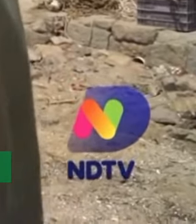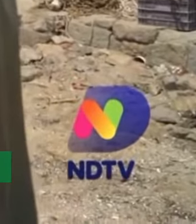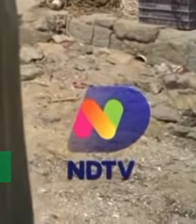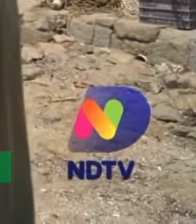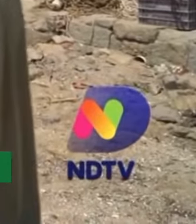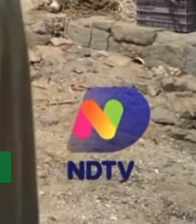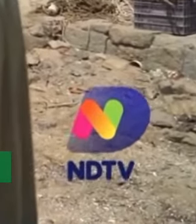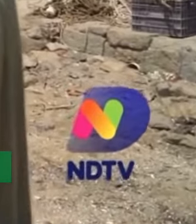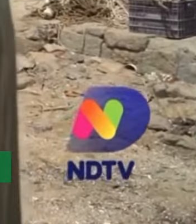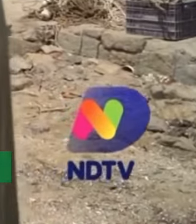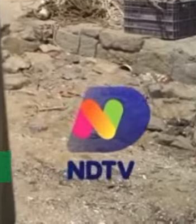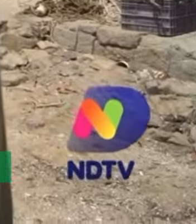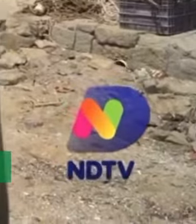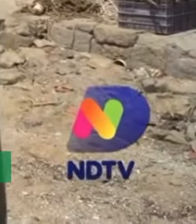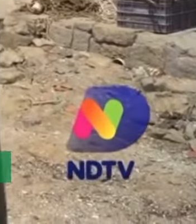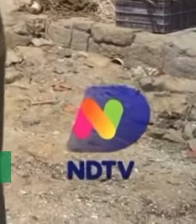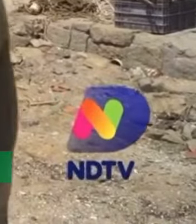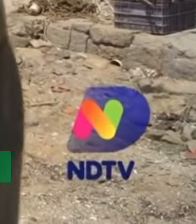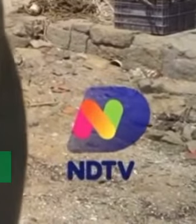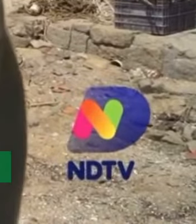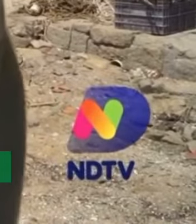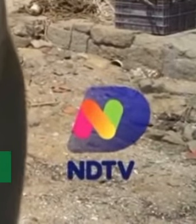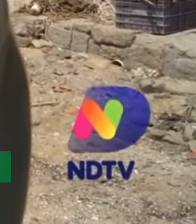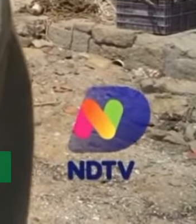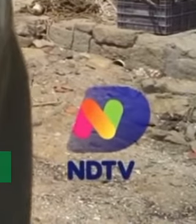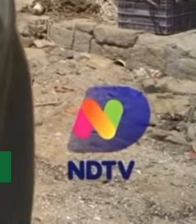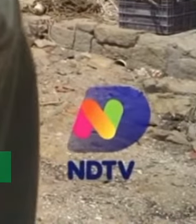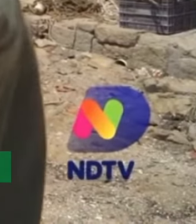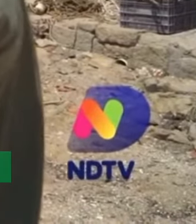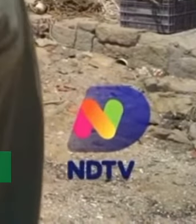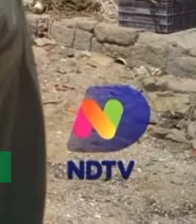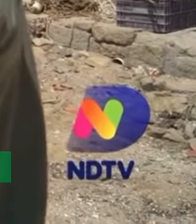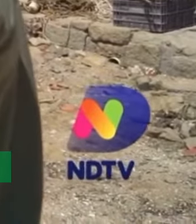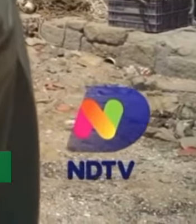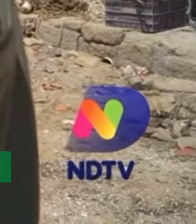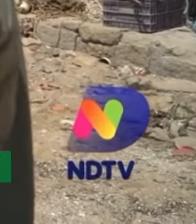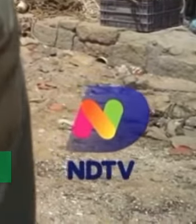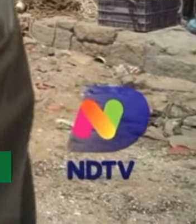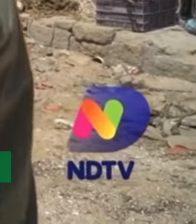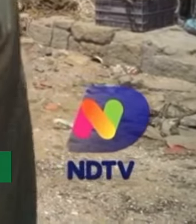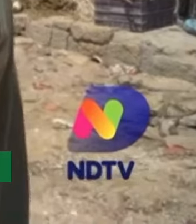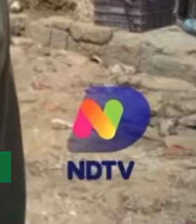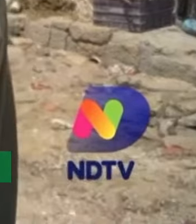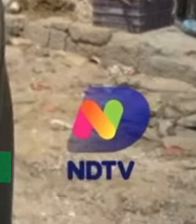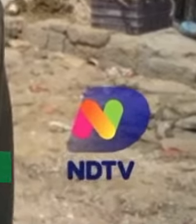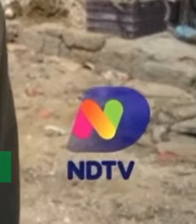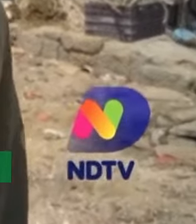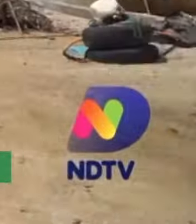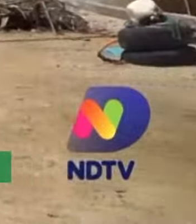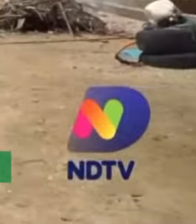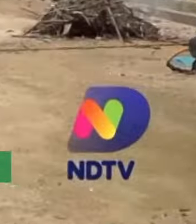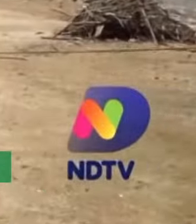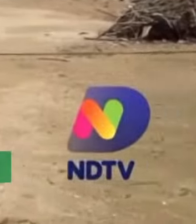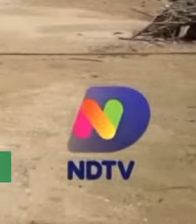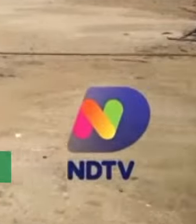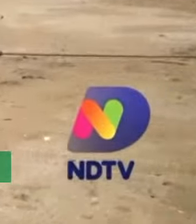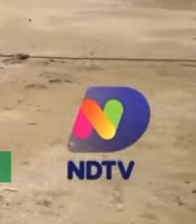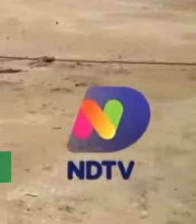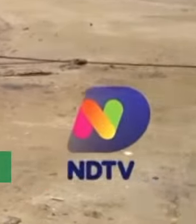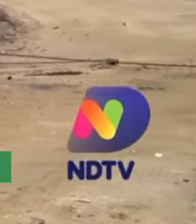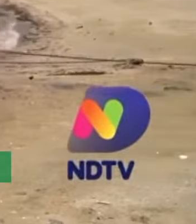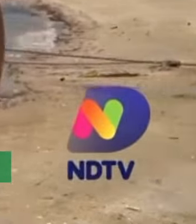Alex? Essa pergunta é excelente, porque nós temos todo esse esforço produzindo essa maravilha aqui, mas o